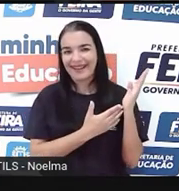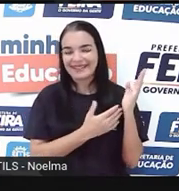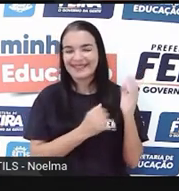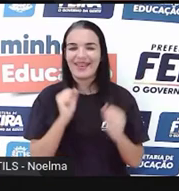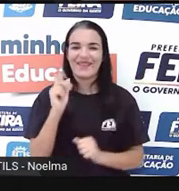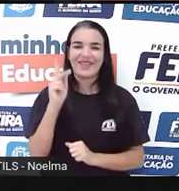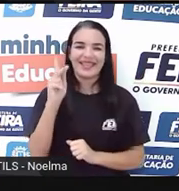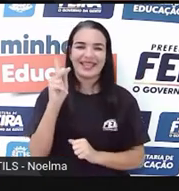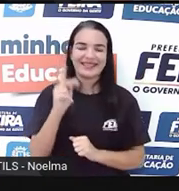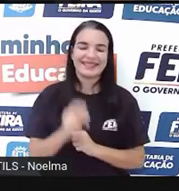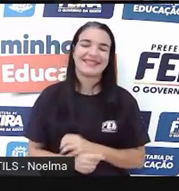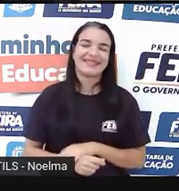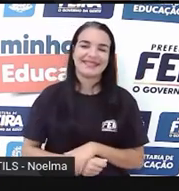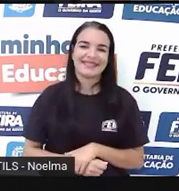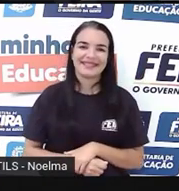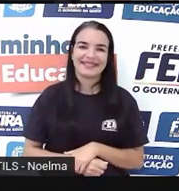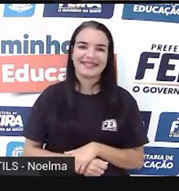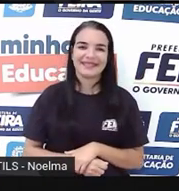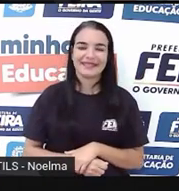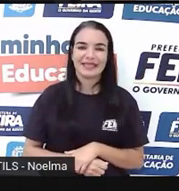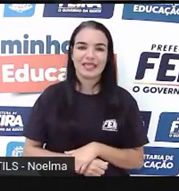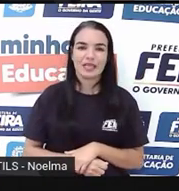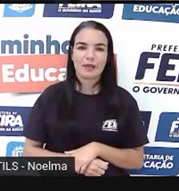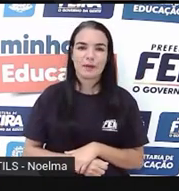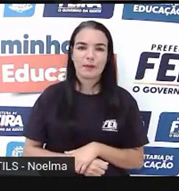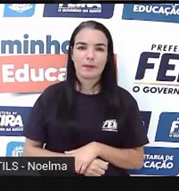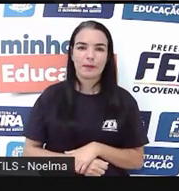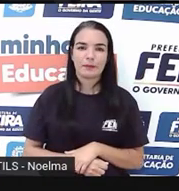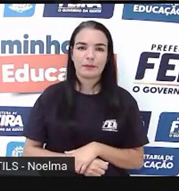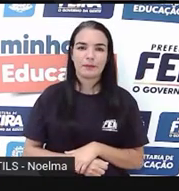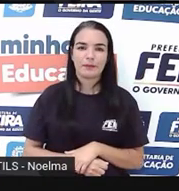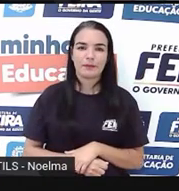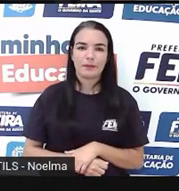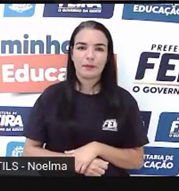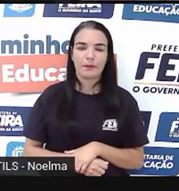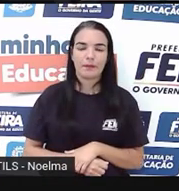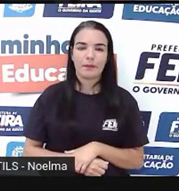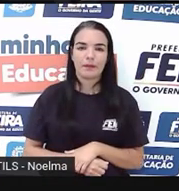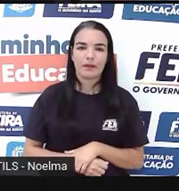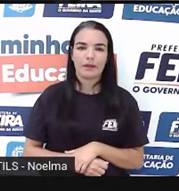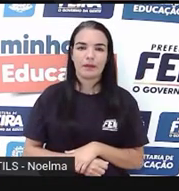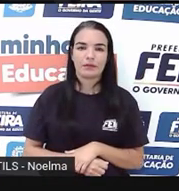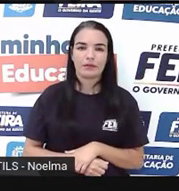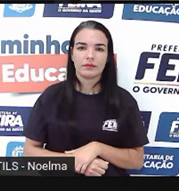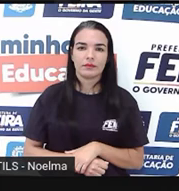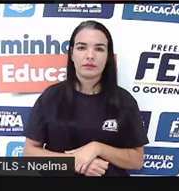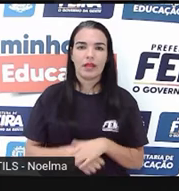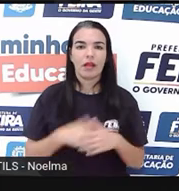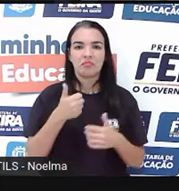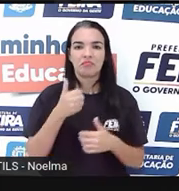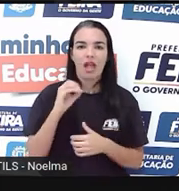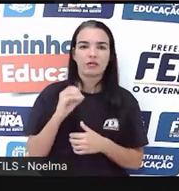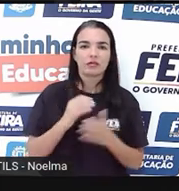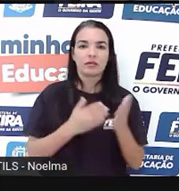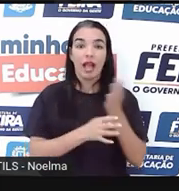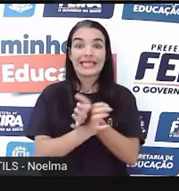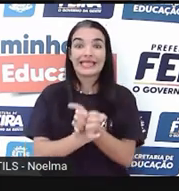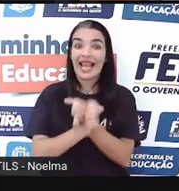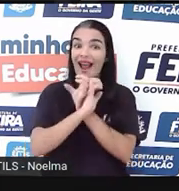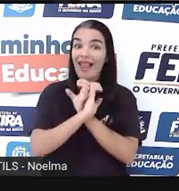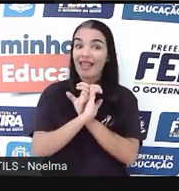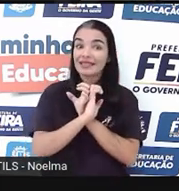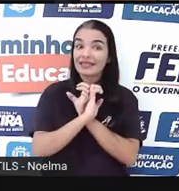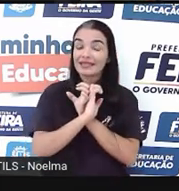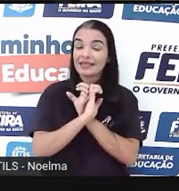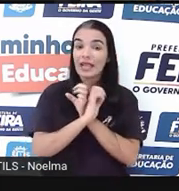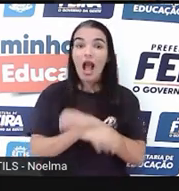Ok, pumpkin, a abóbora, né? Muito famosa no Halloween. So, number 10, skeleton.